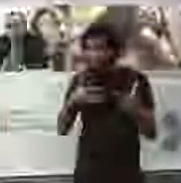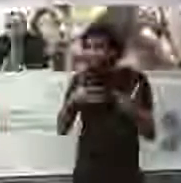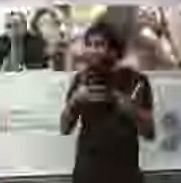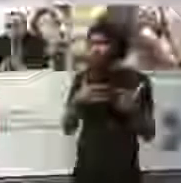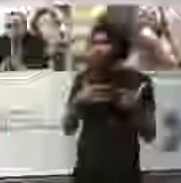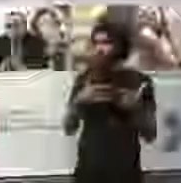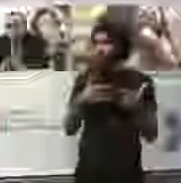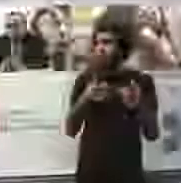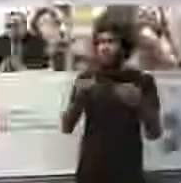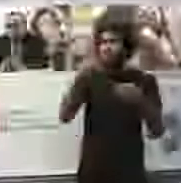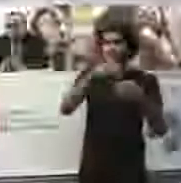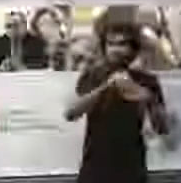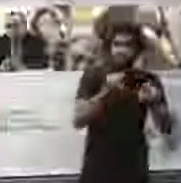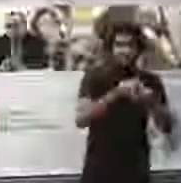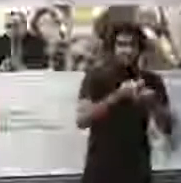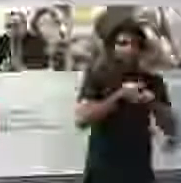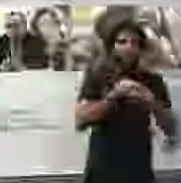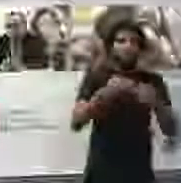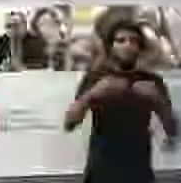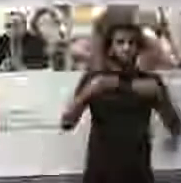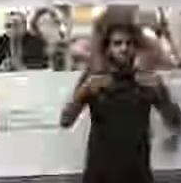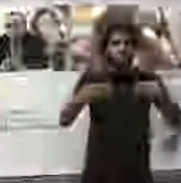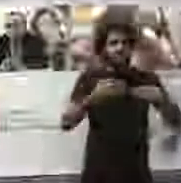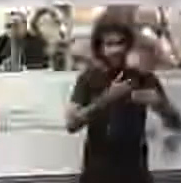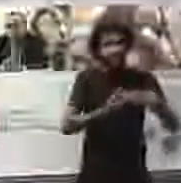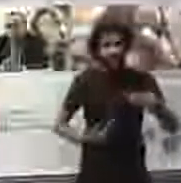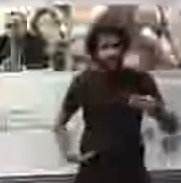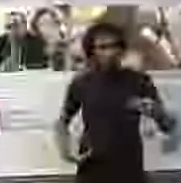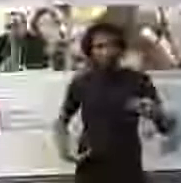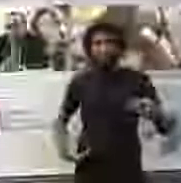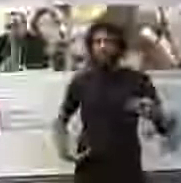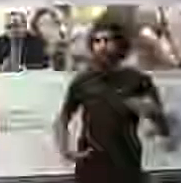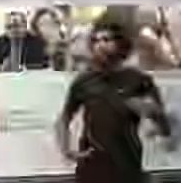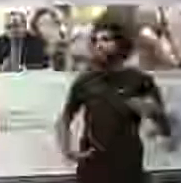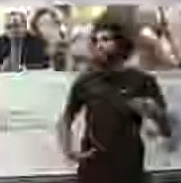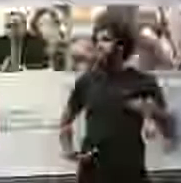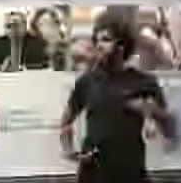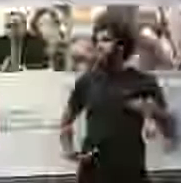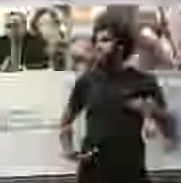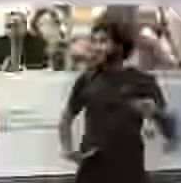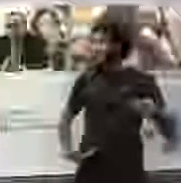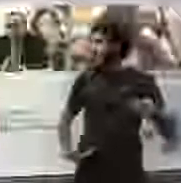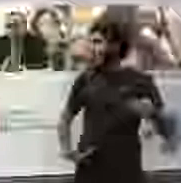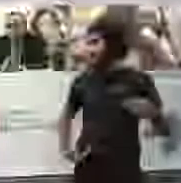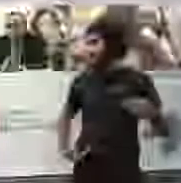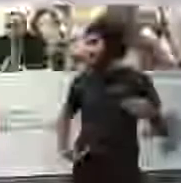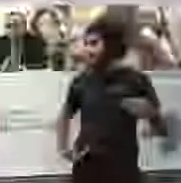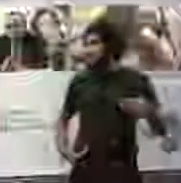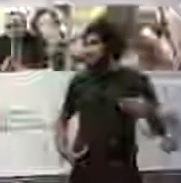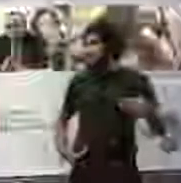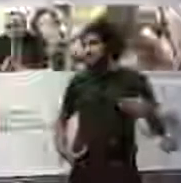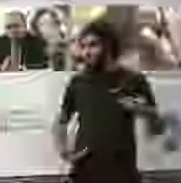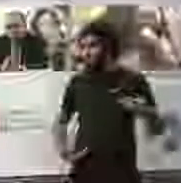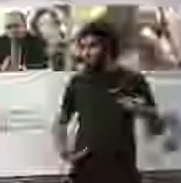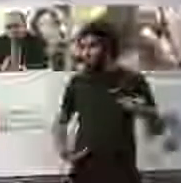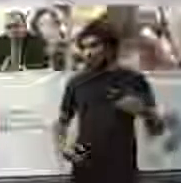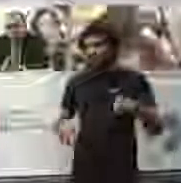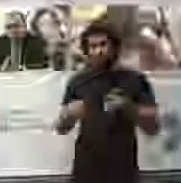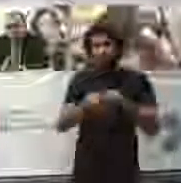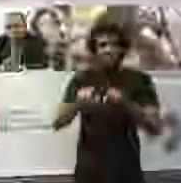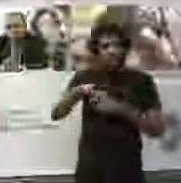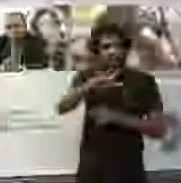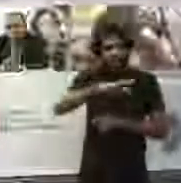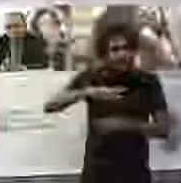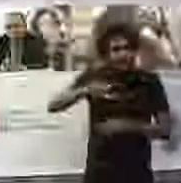ministério público do distrito federal e territórios aqui o governo do japão bisol muito tempo a toda essa área cumprimentou